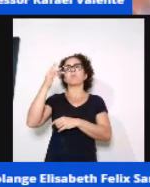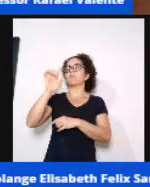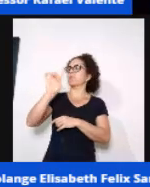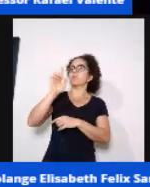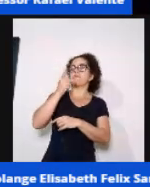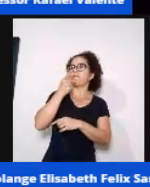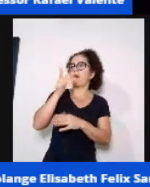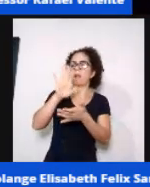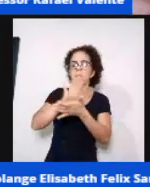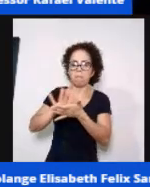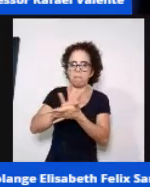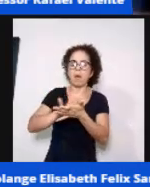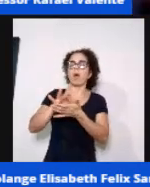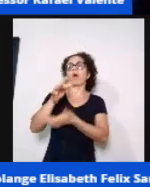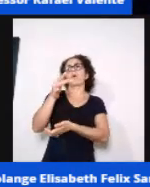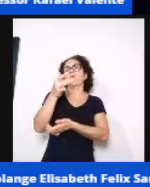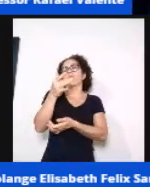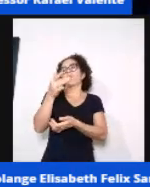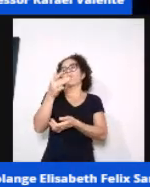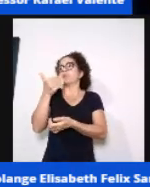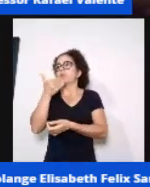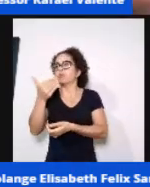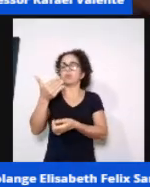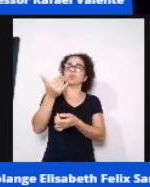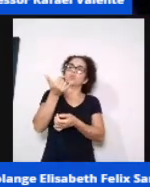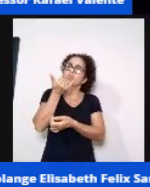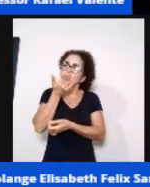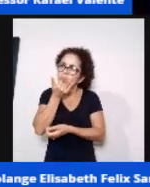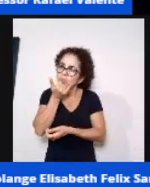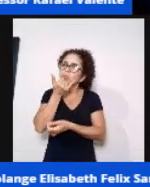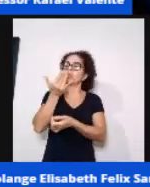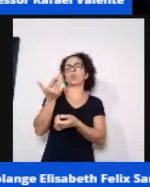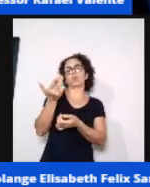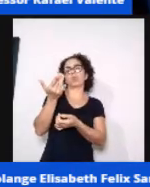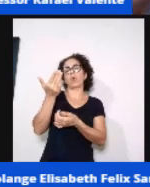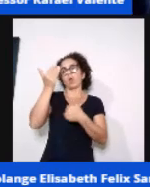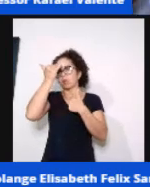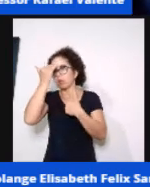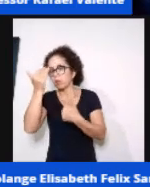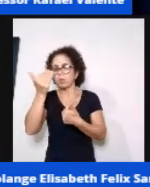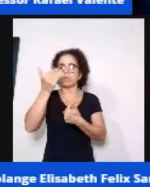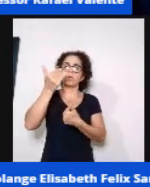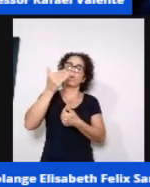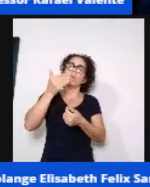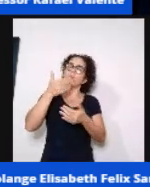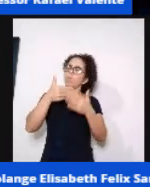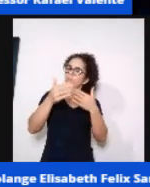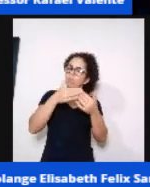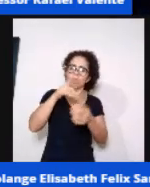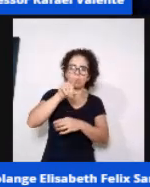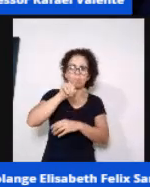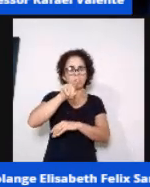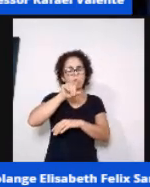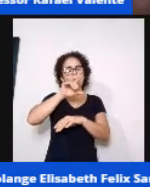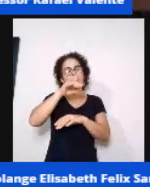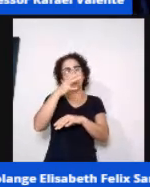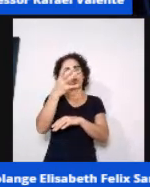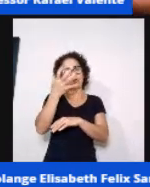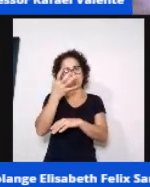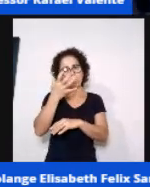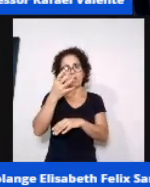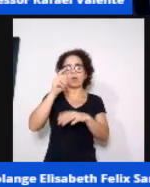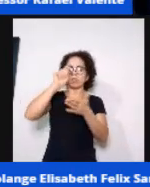de desculpas, um pedido de perdão, um agradecimento, o que você quiser. Escreva no Facebook, escreva num